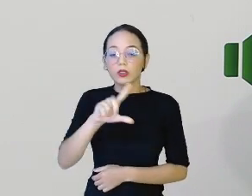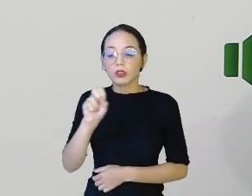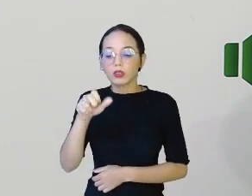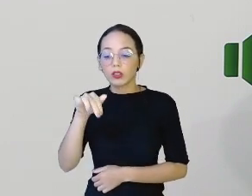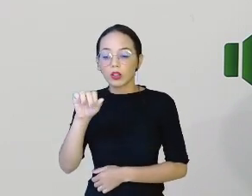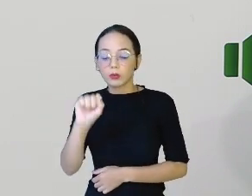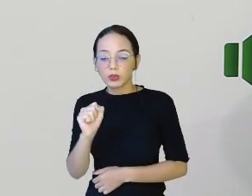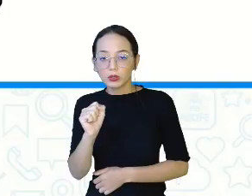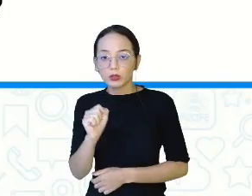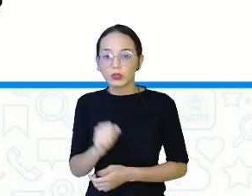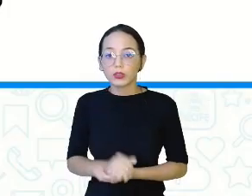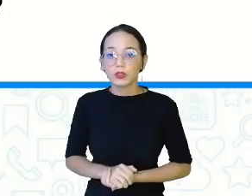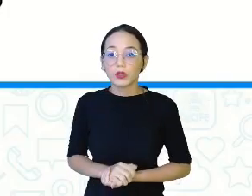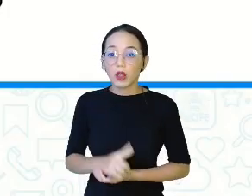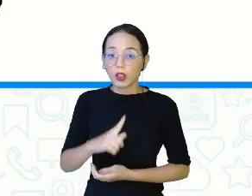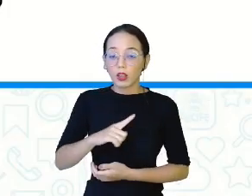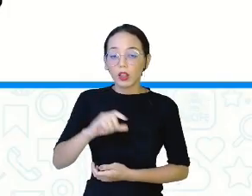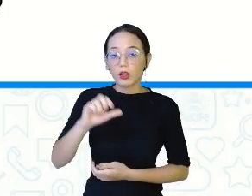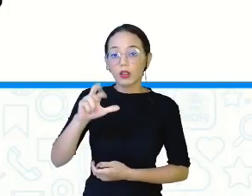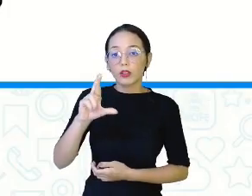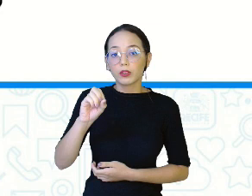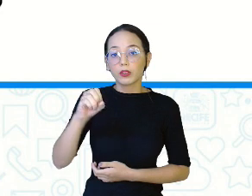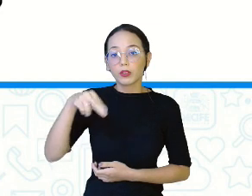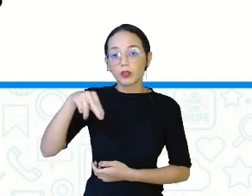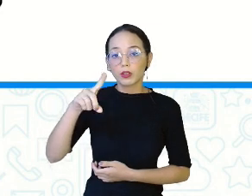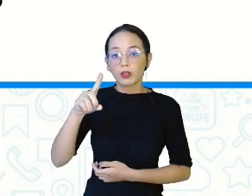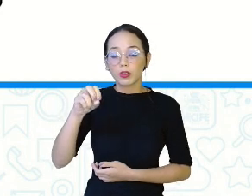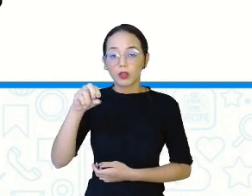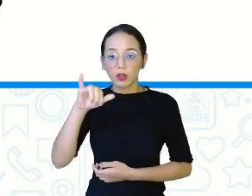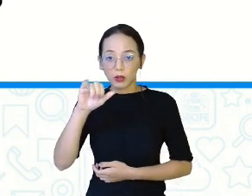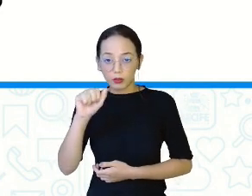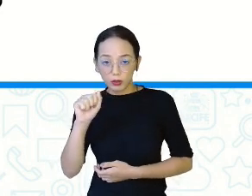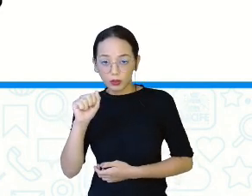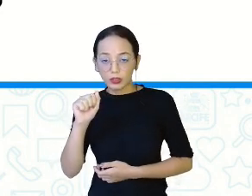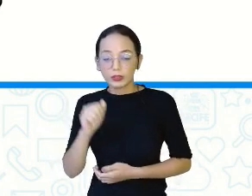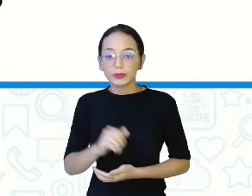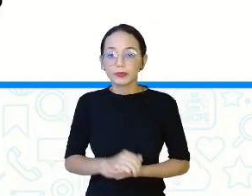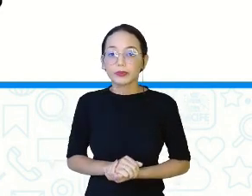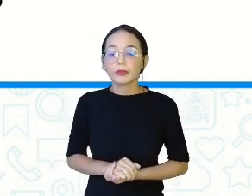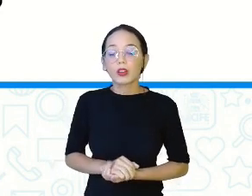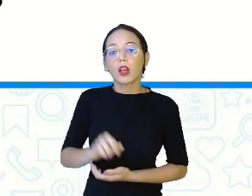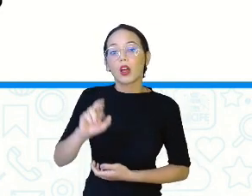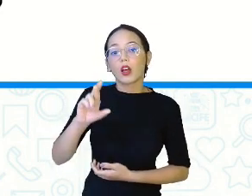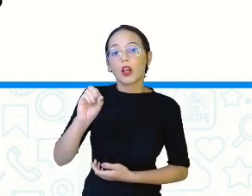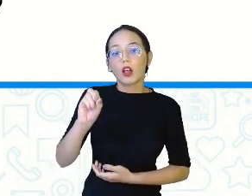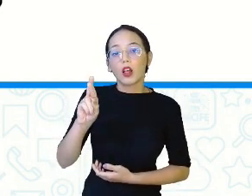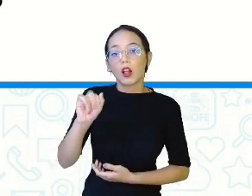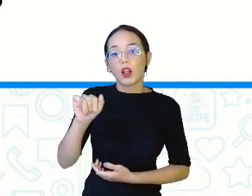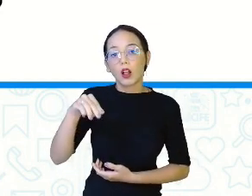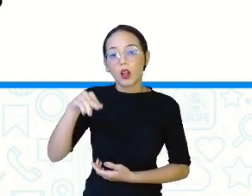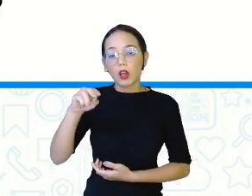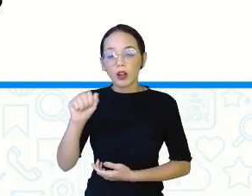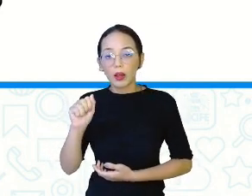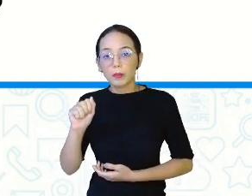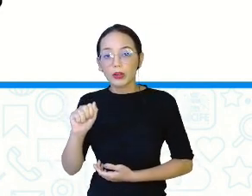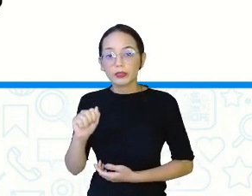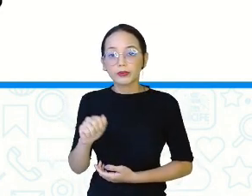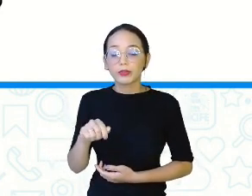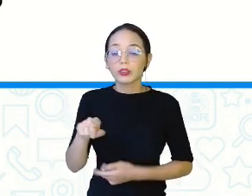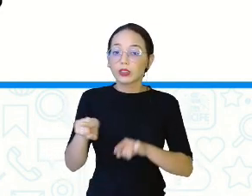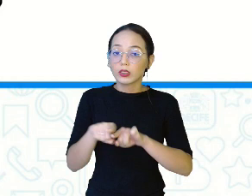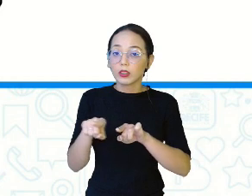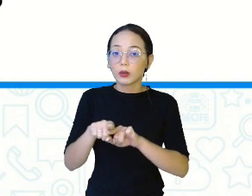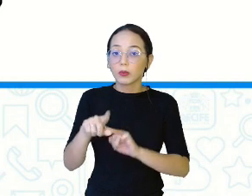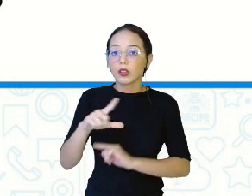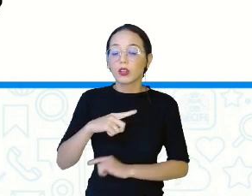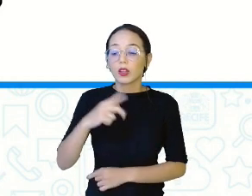nós temos Rondônia. Logo acima do Amazonas, nós temos Roraima. Ao lado do Amazonas, nós temos